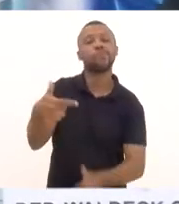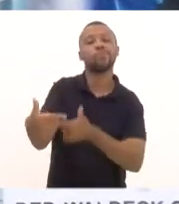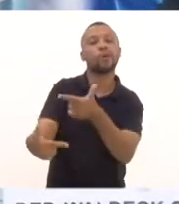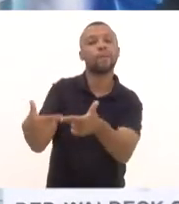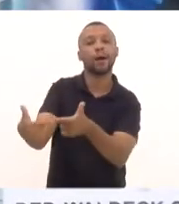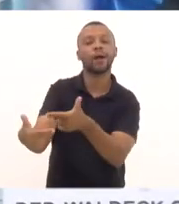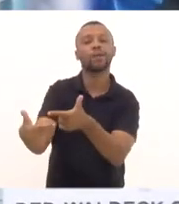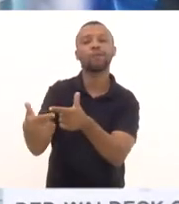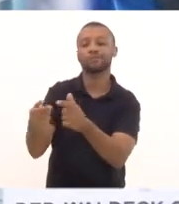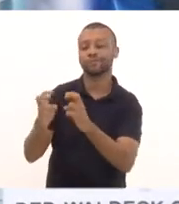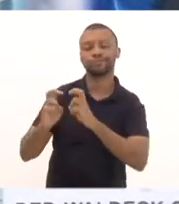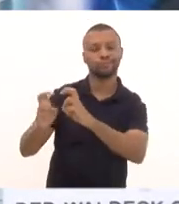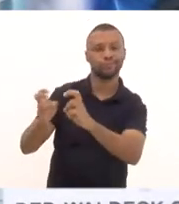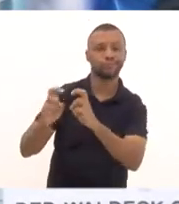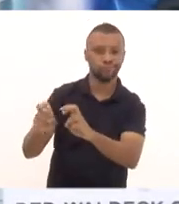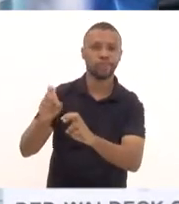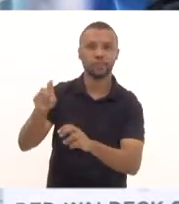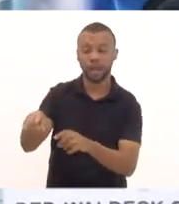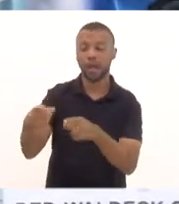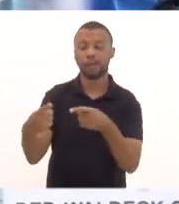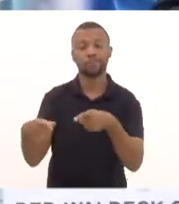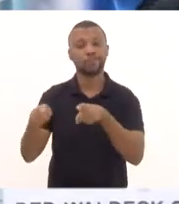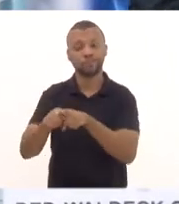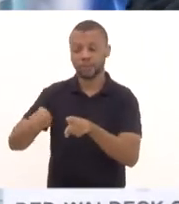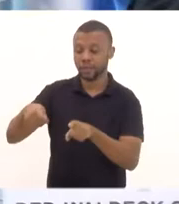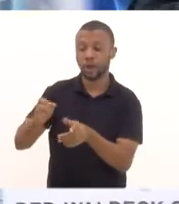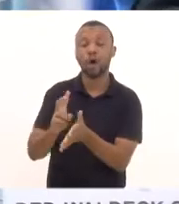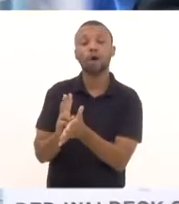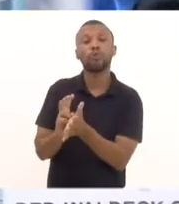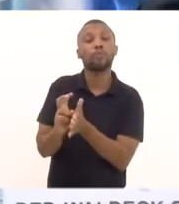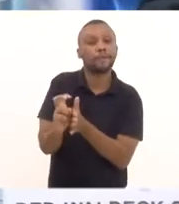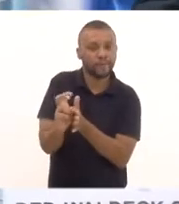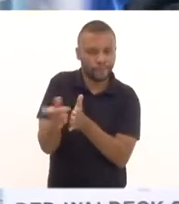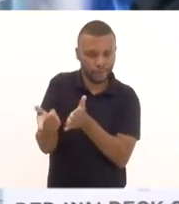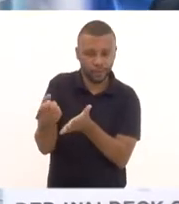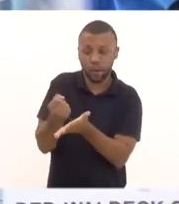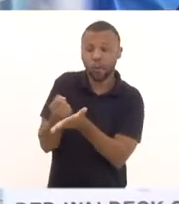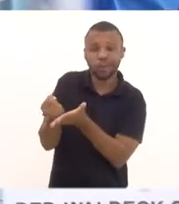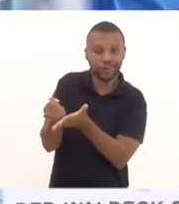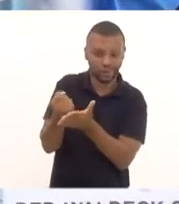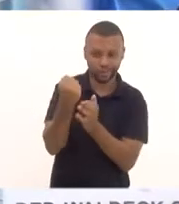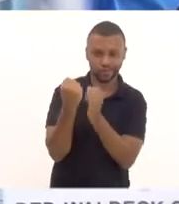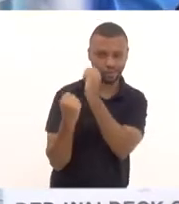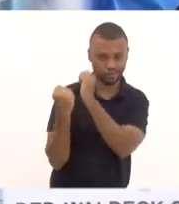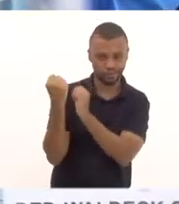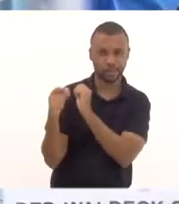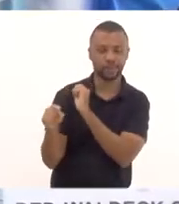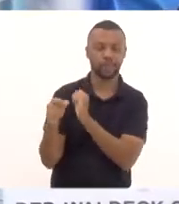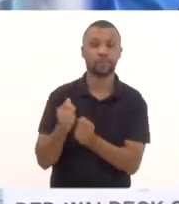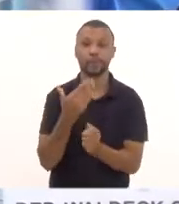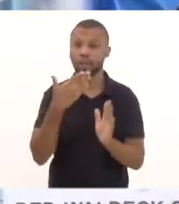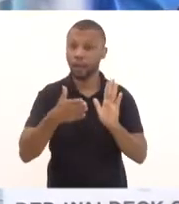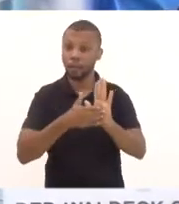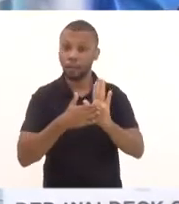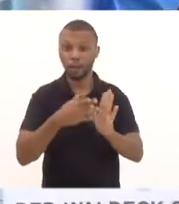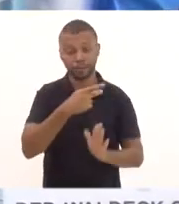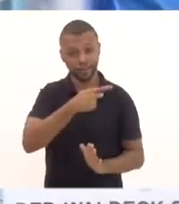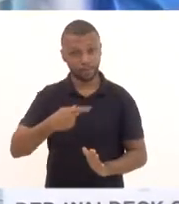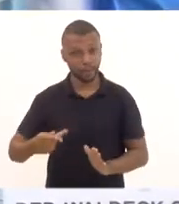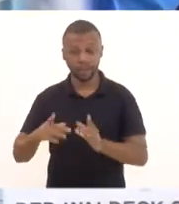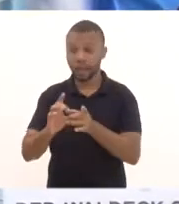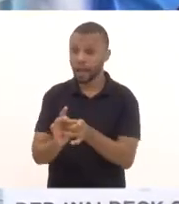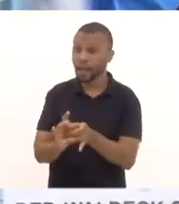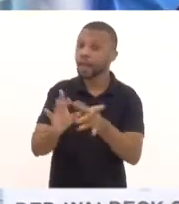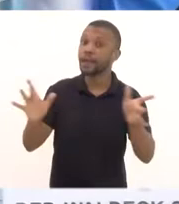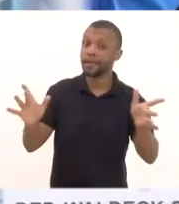Ferroviário que a concessão que a SuperVia plano de trabalho proposta da Presidente e a Clara sua proposta ela proposta